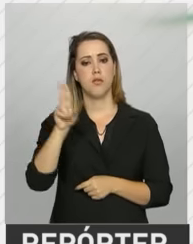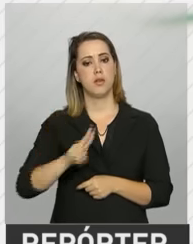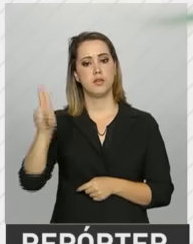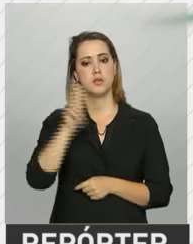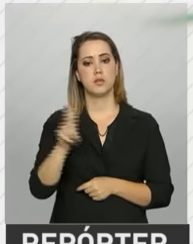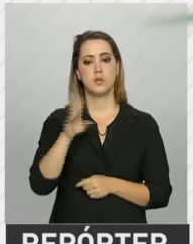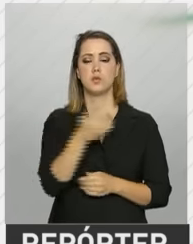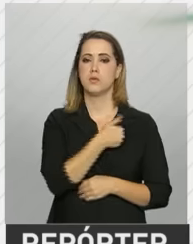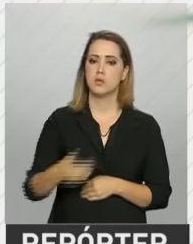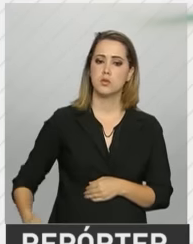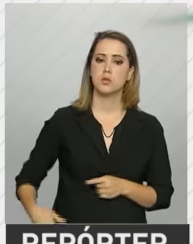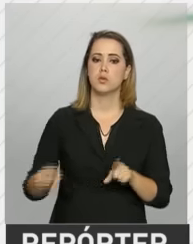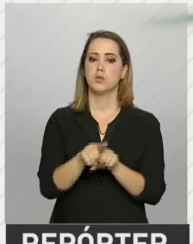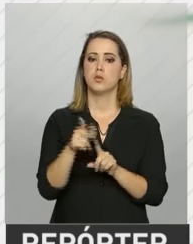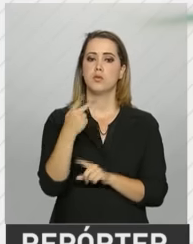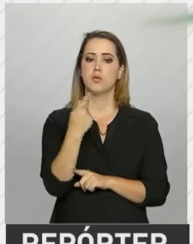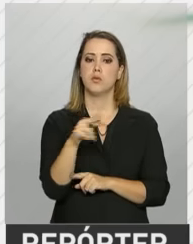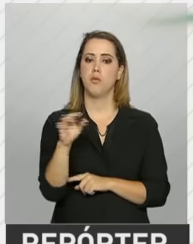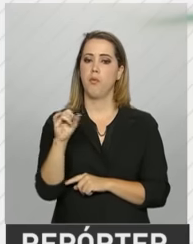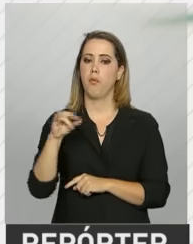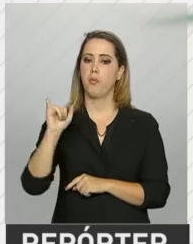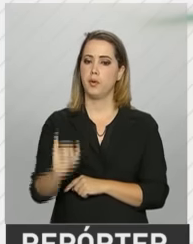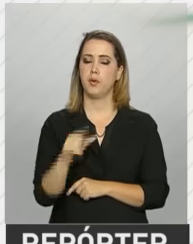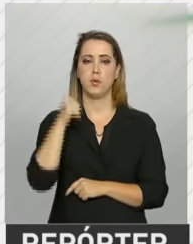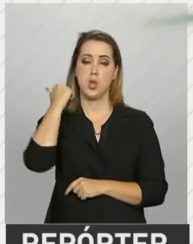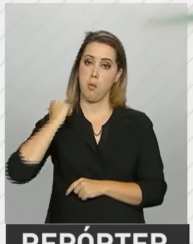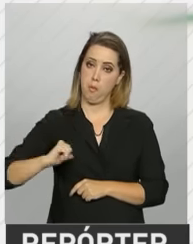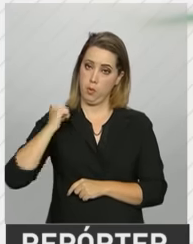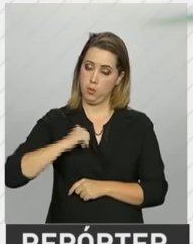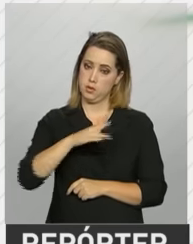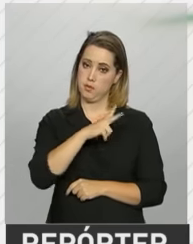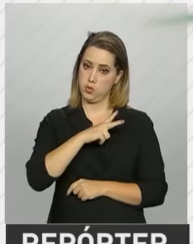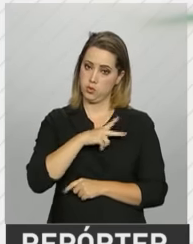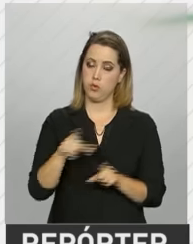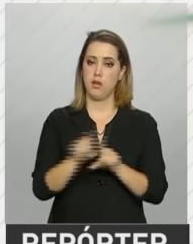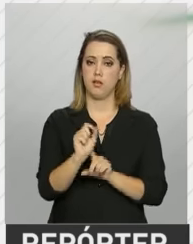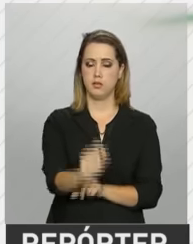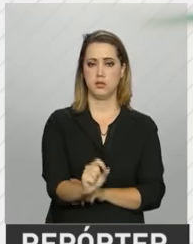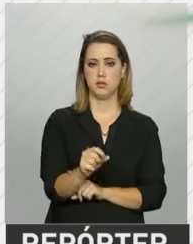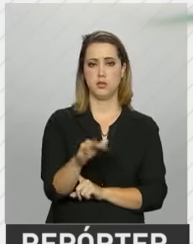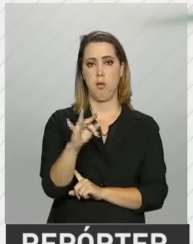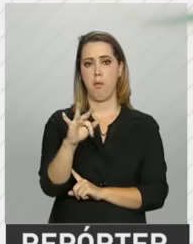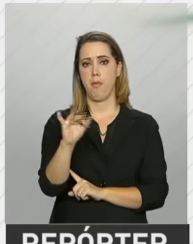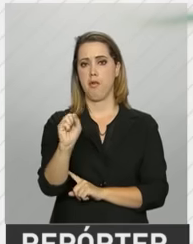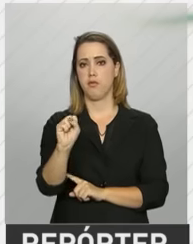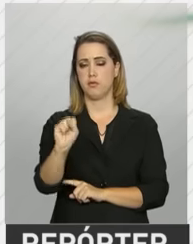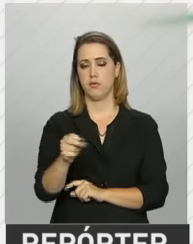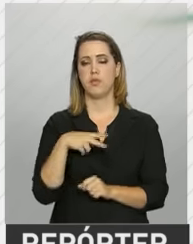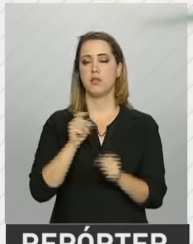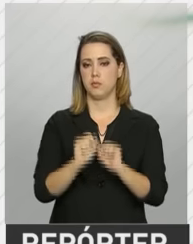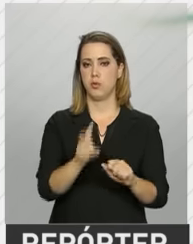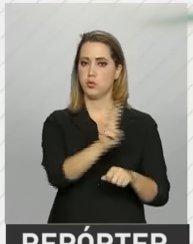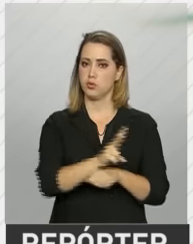o programa Universidade para Todos com bolsas e instituições particulares e o fundo de financiamento estudantil que oferece